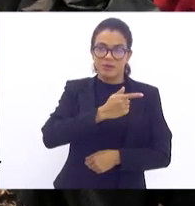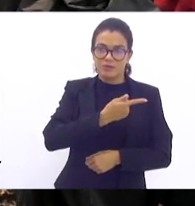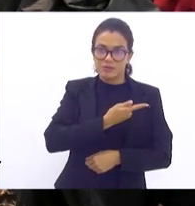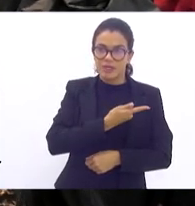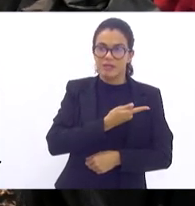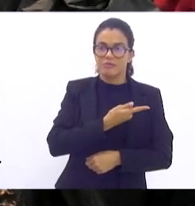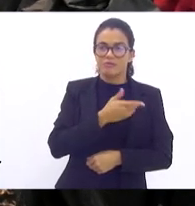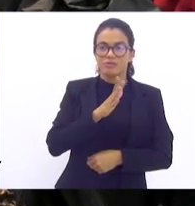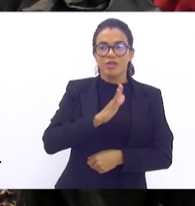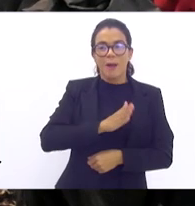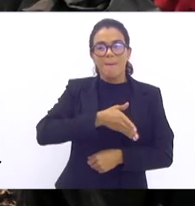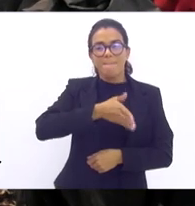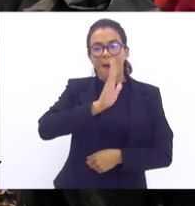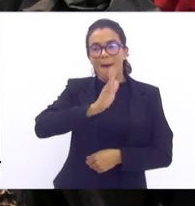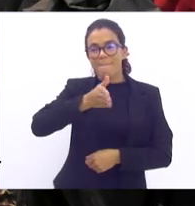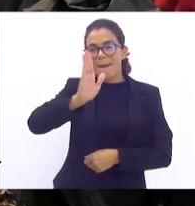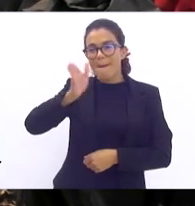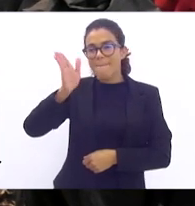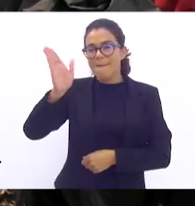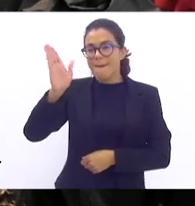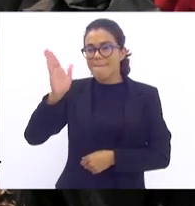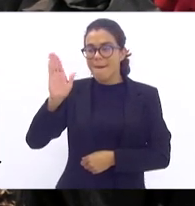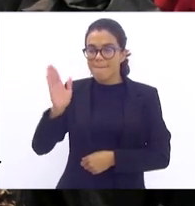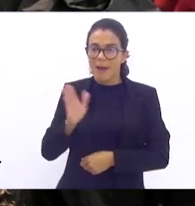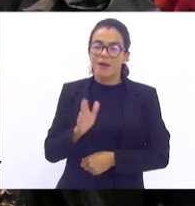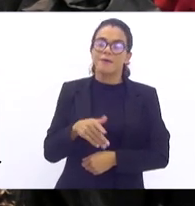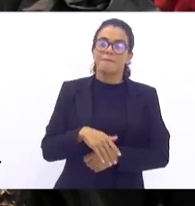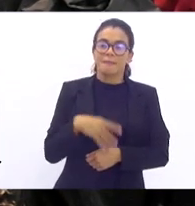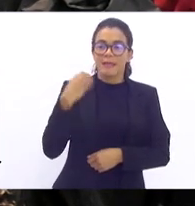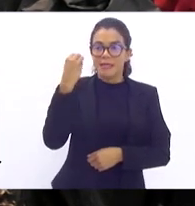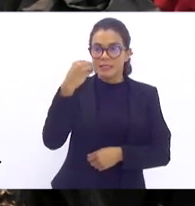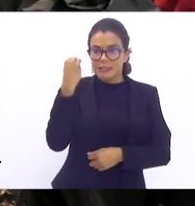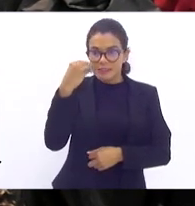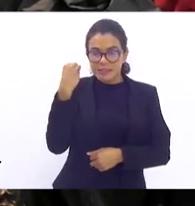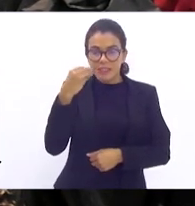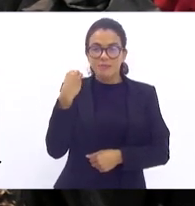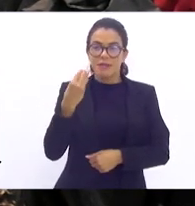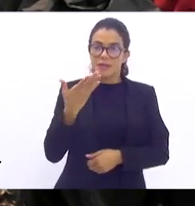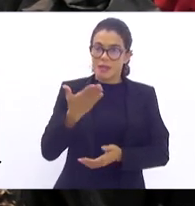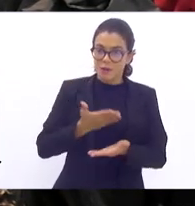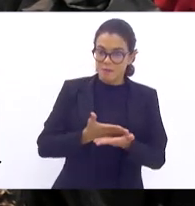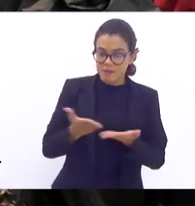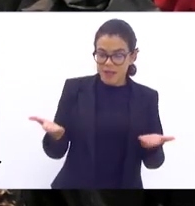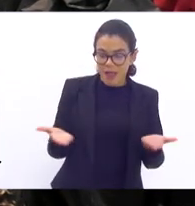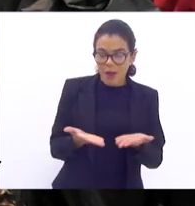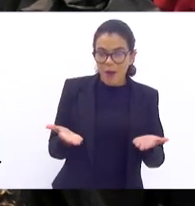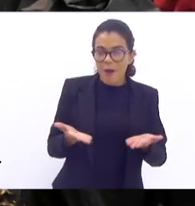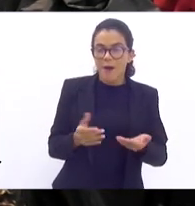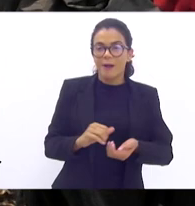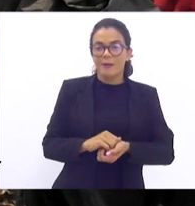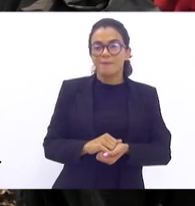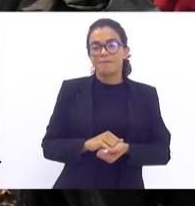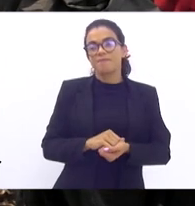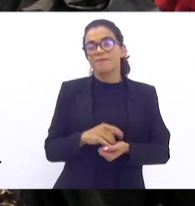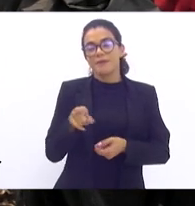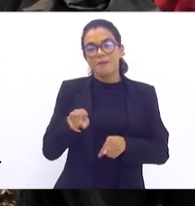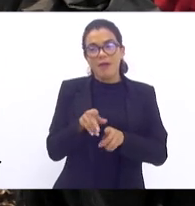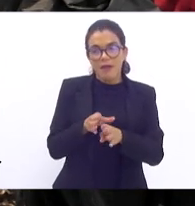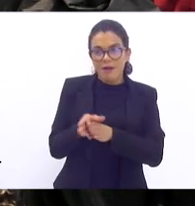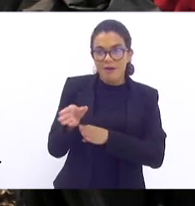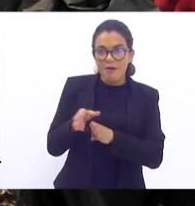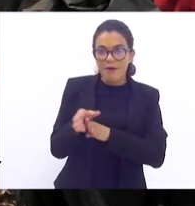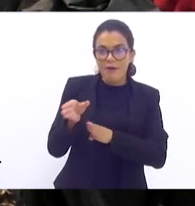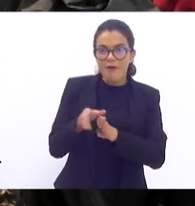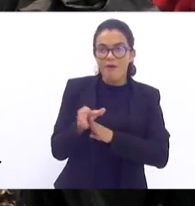esse estado com performance parlamentar experiente apesar de estar iniciando essa brilhante carreira instruído aí pelo